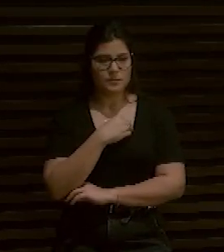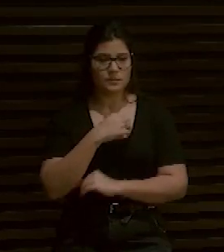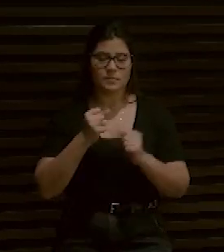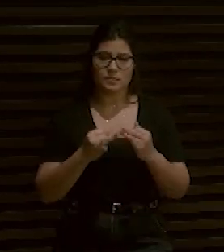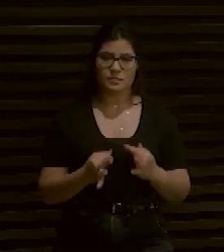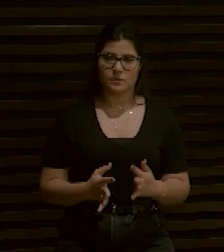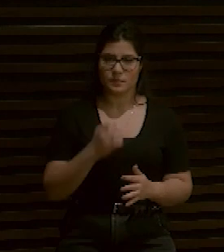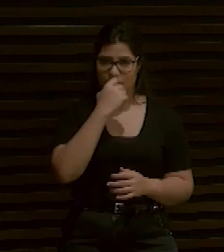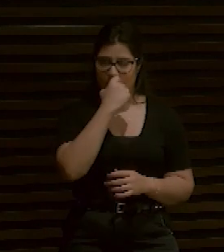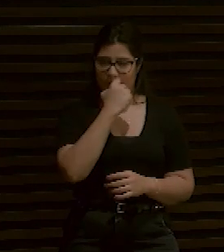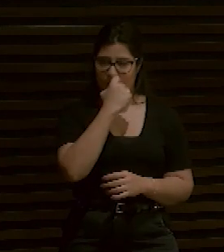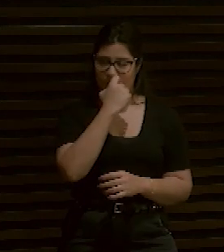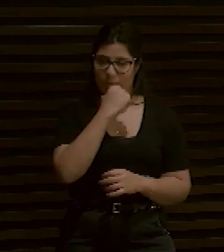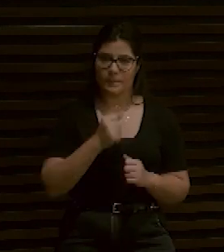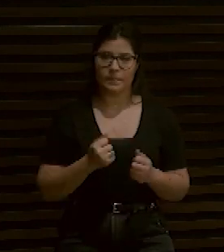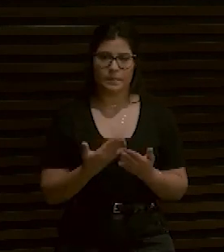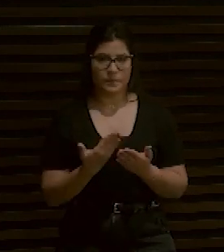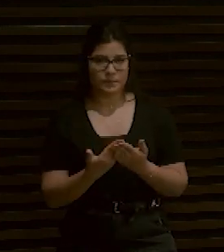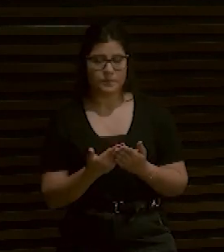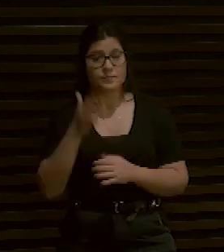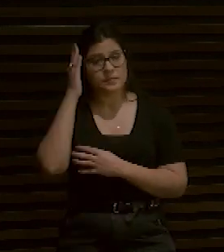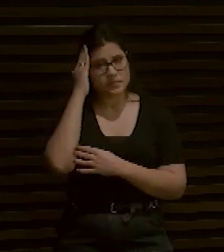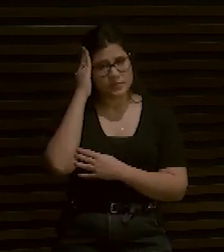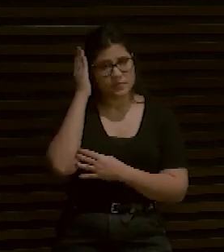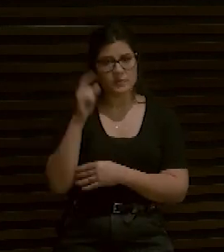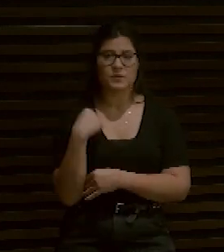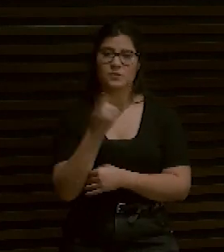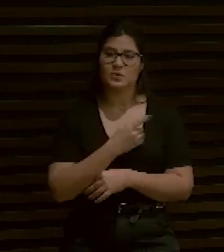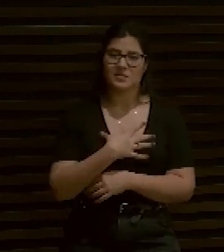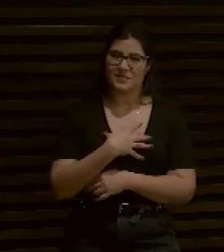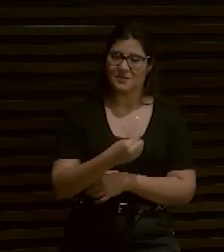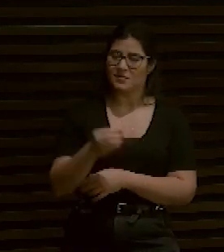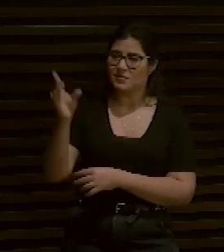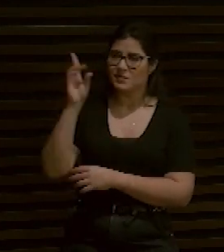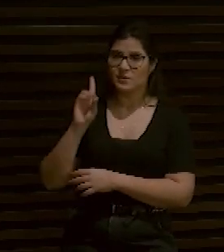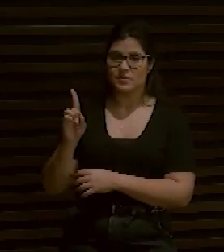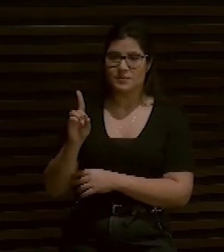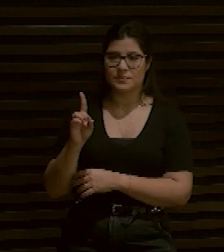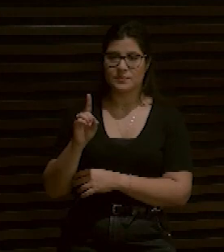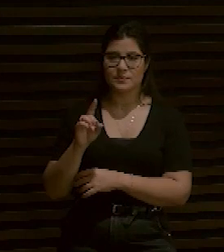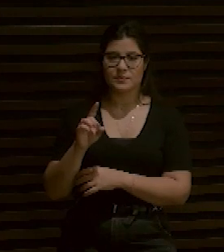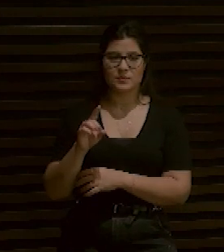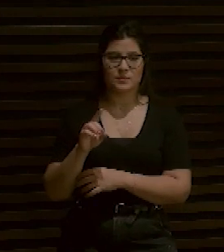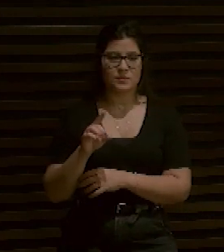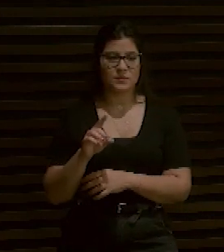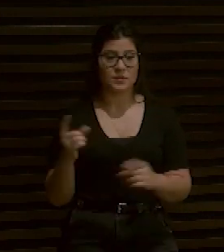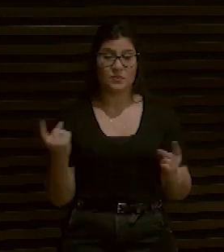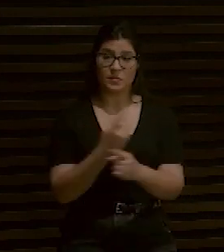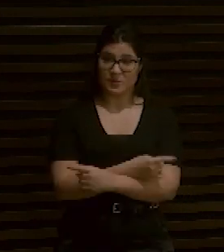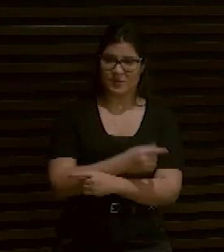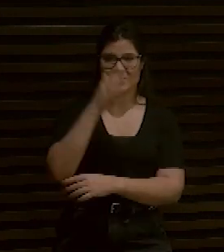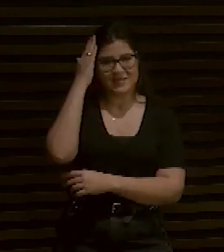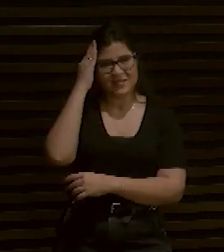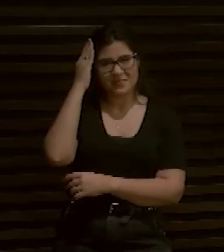desse estudo. E quando a gente sabe que a gente é um filhinho de Deus, o oposto é saber que Ele